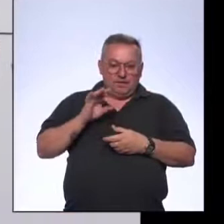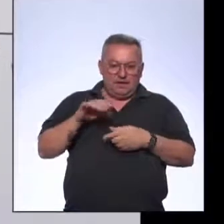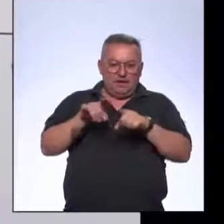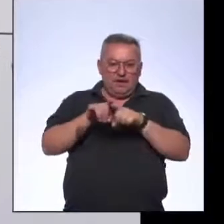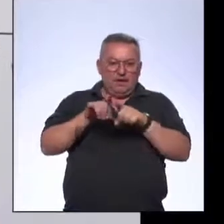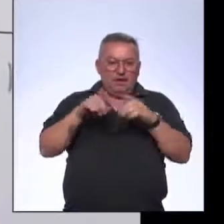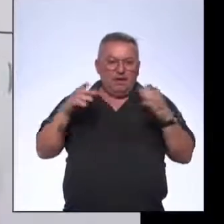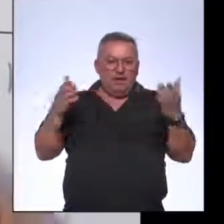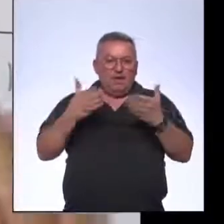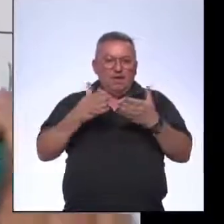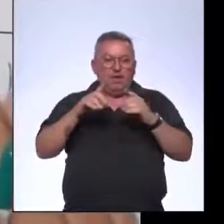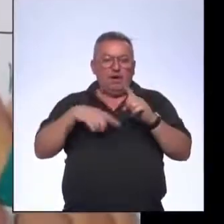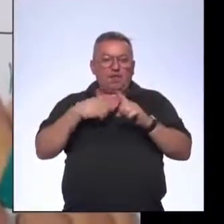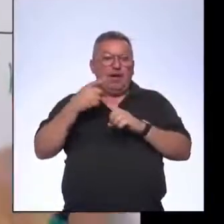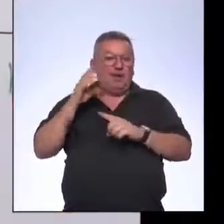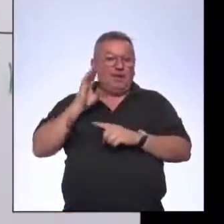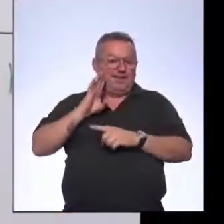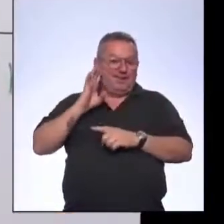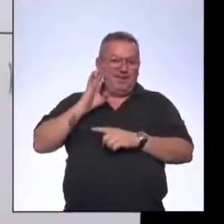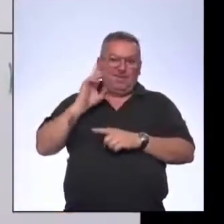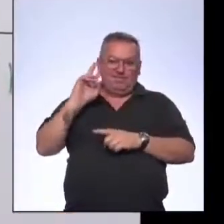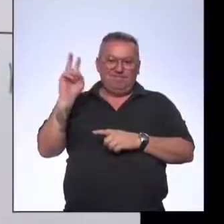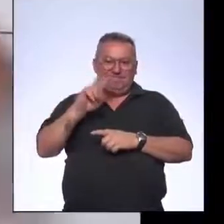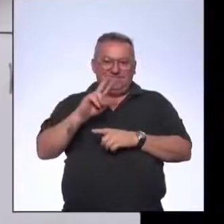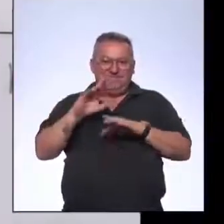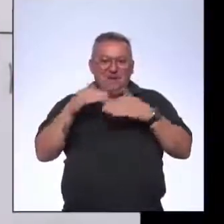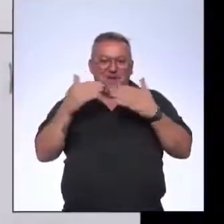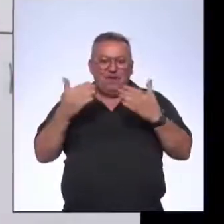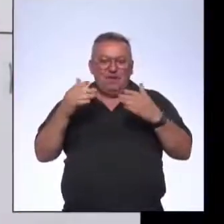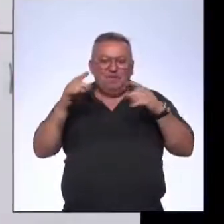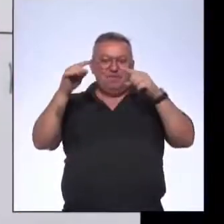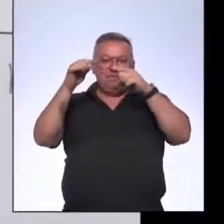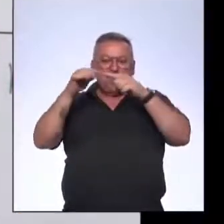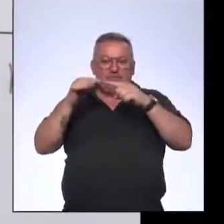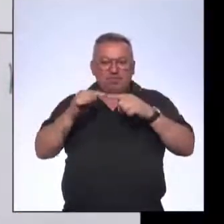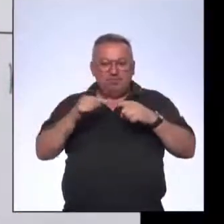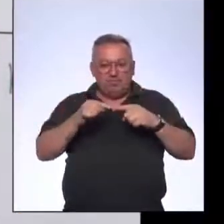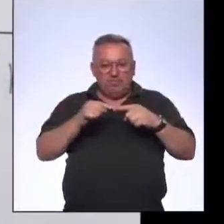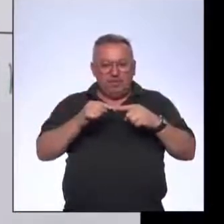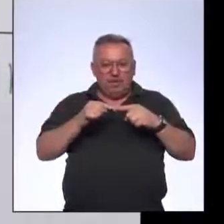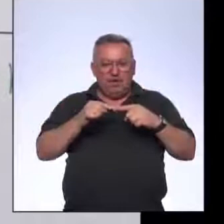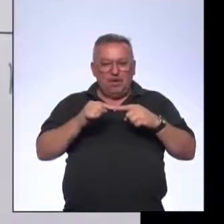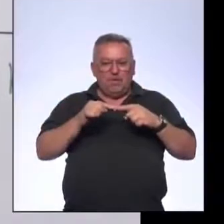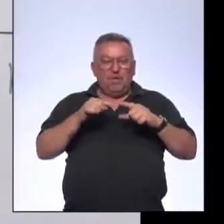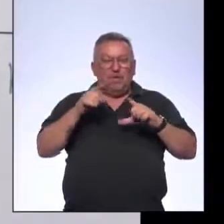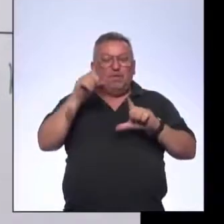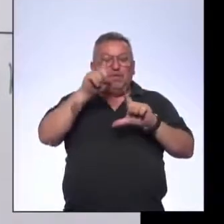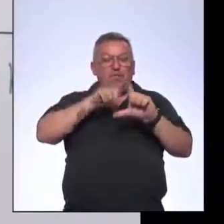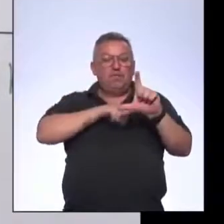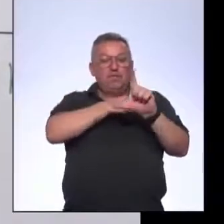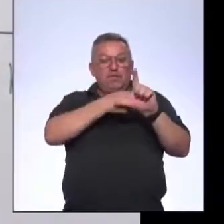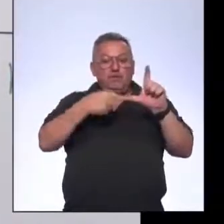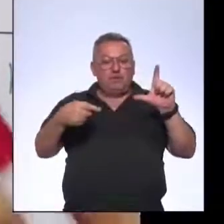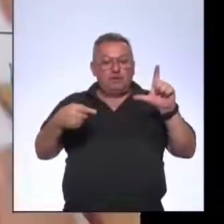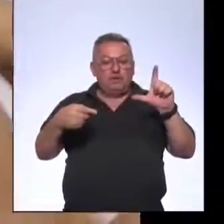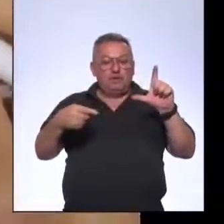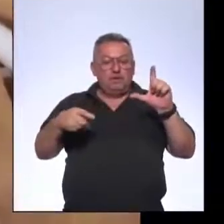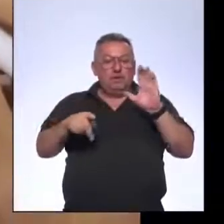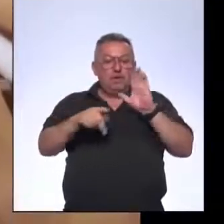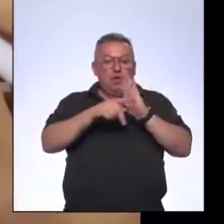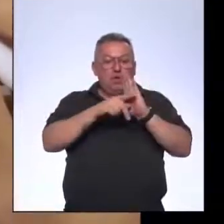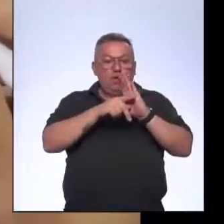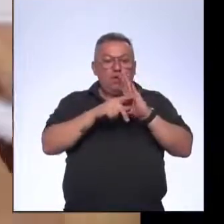bom agora a parte mais legal pessoal é quando você associa uma função perdão você associa uma